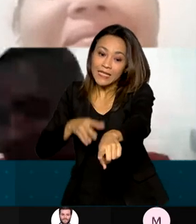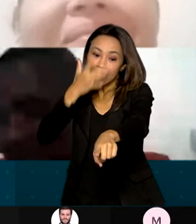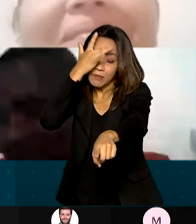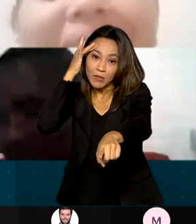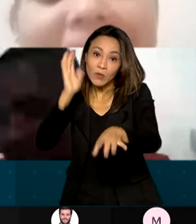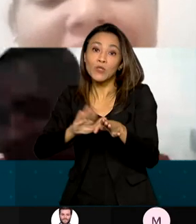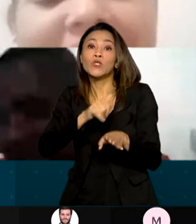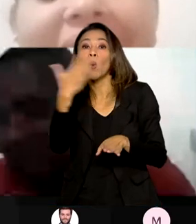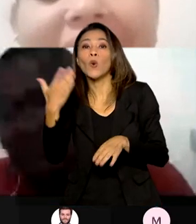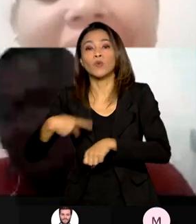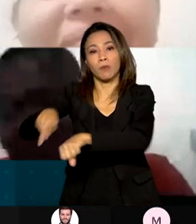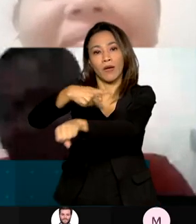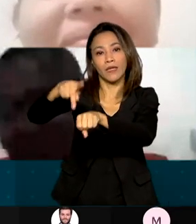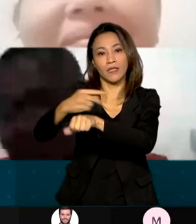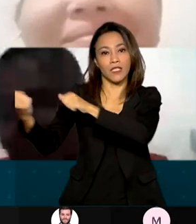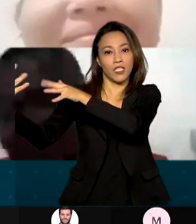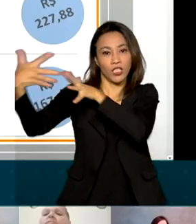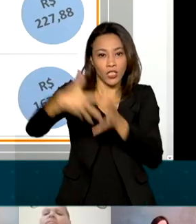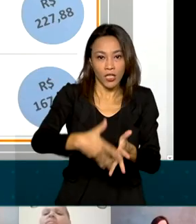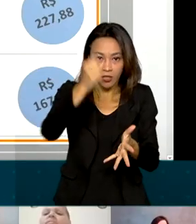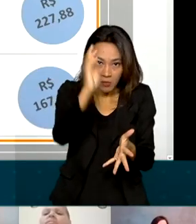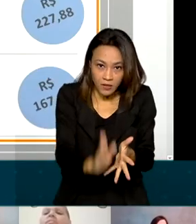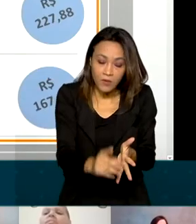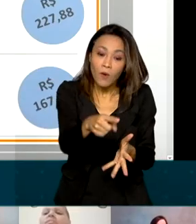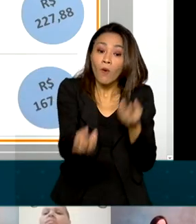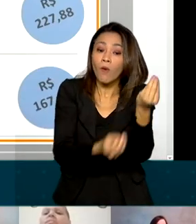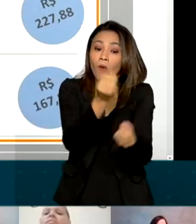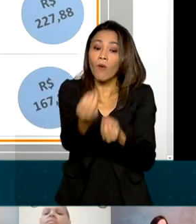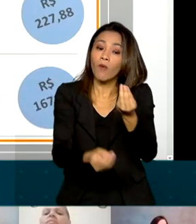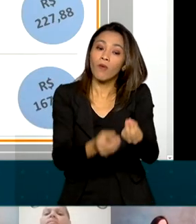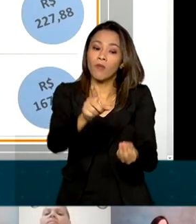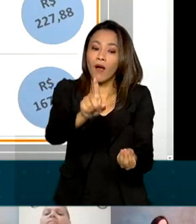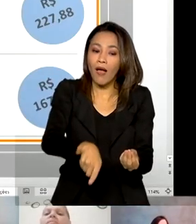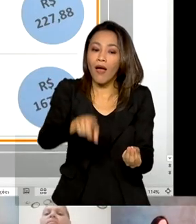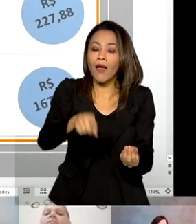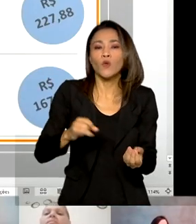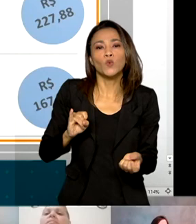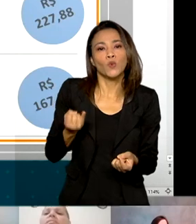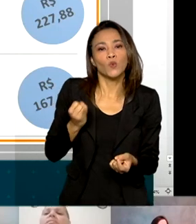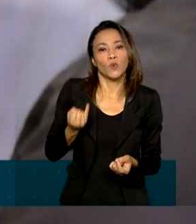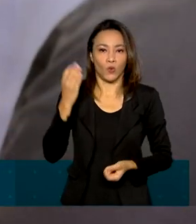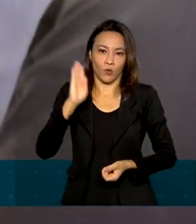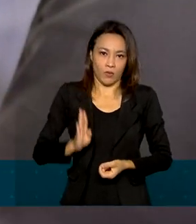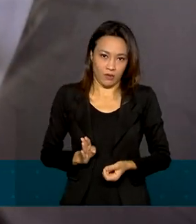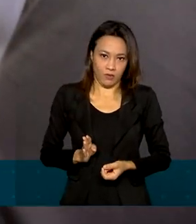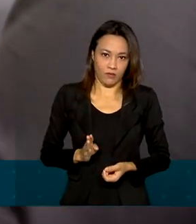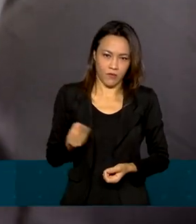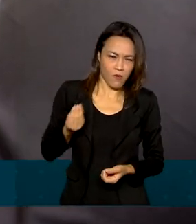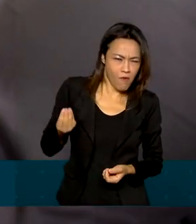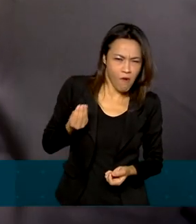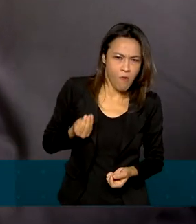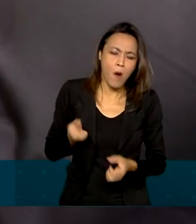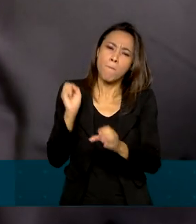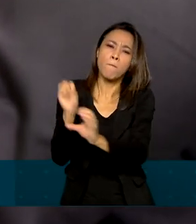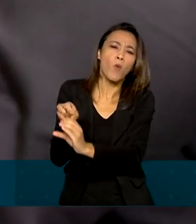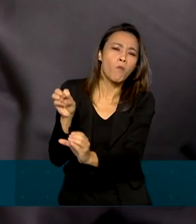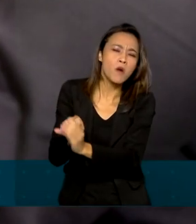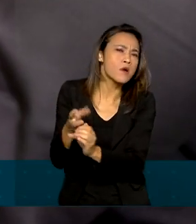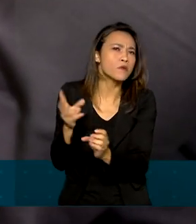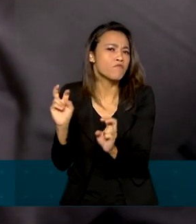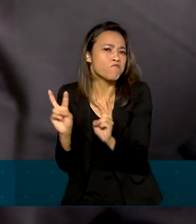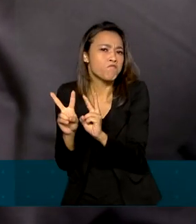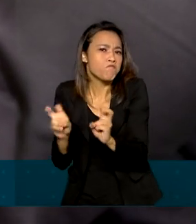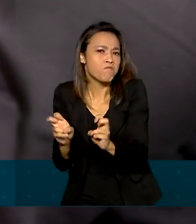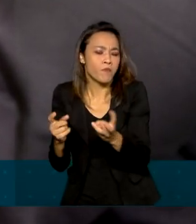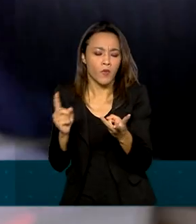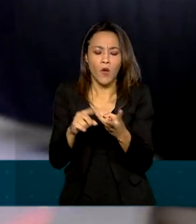e refugiados conceitos básicos de como funcionam os juros no Brasil, o que é a poupança, o que